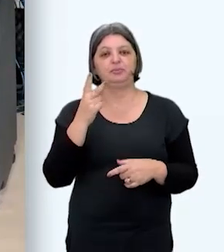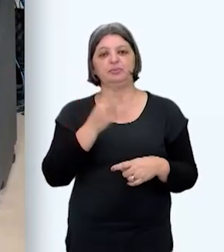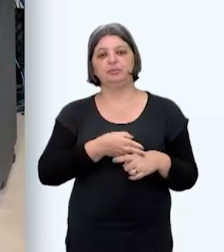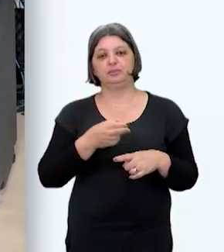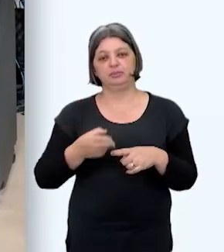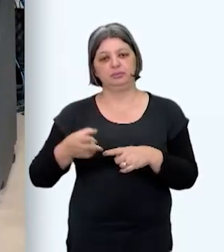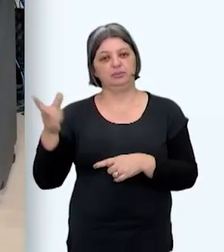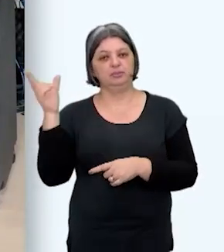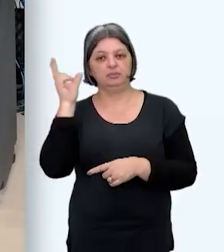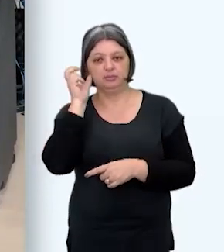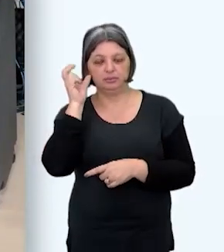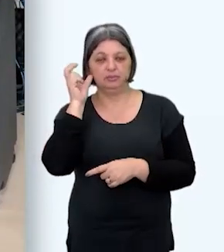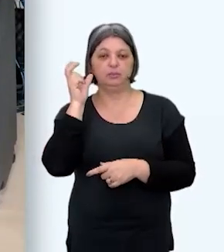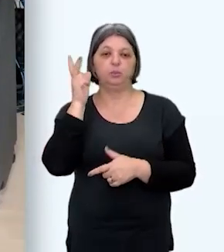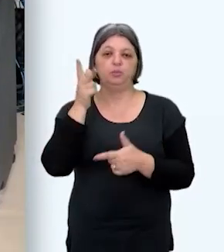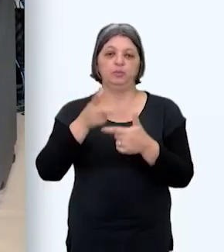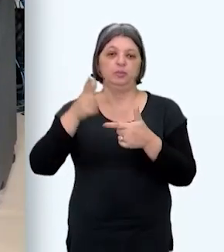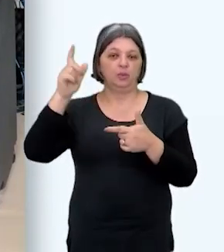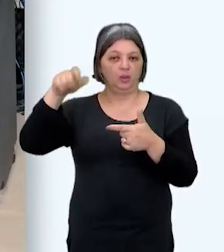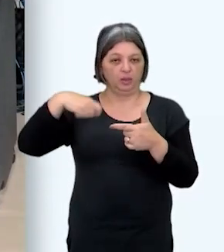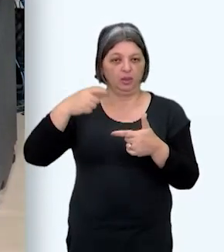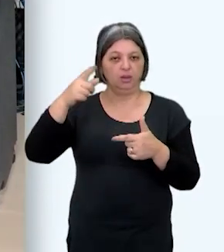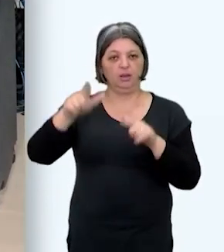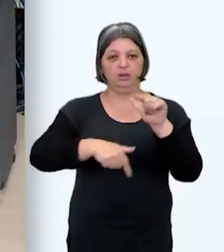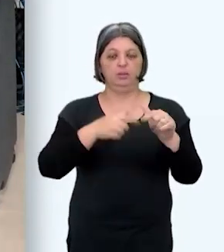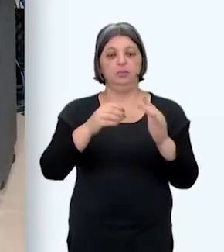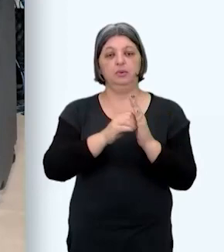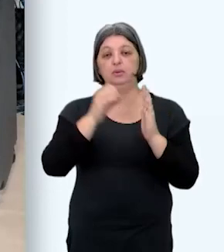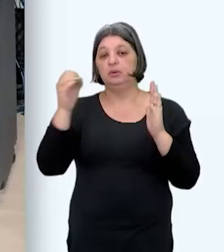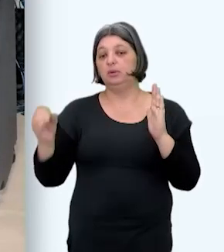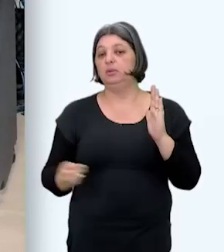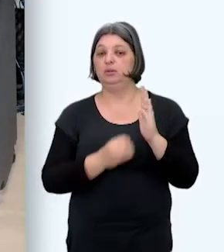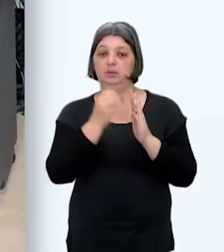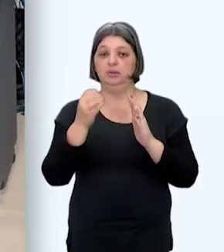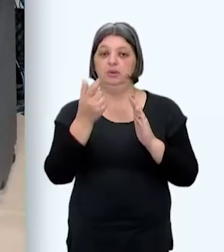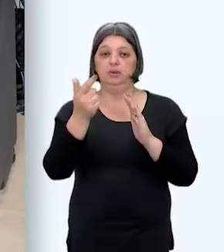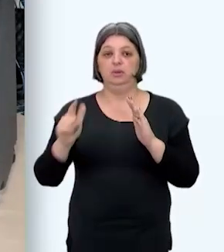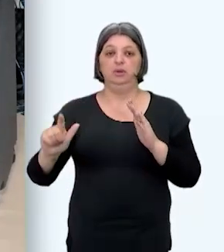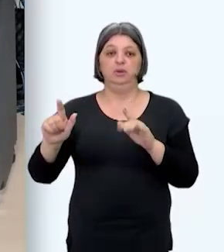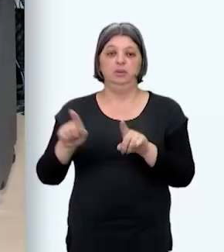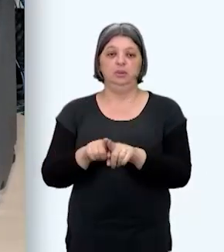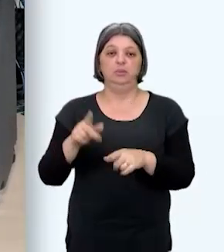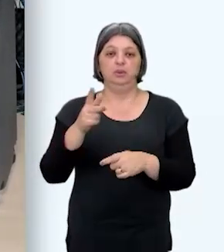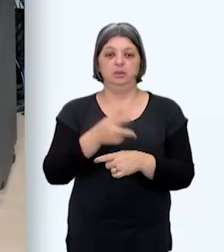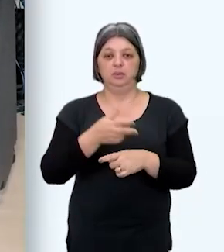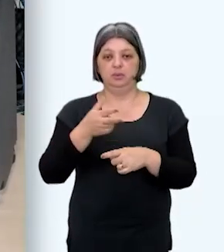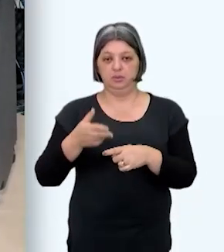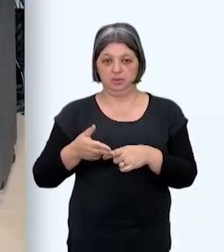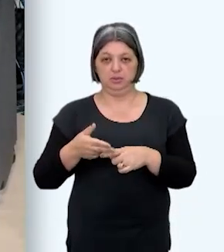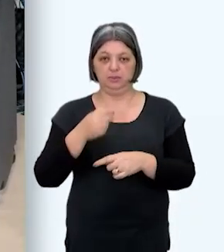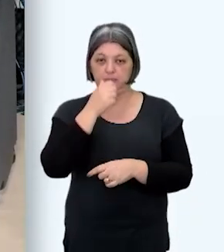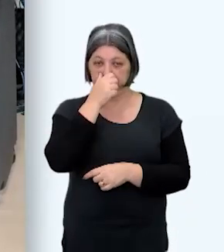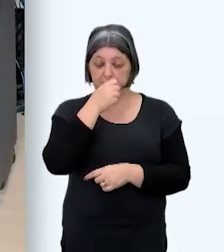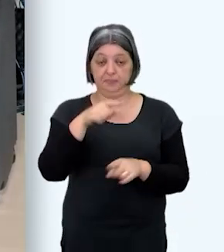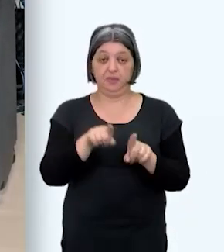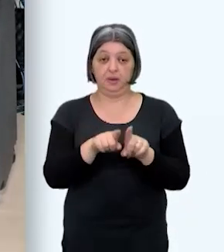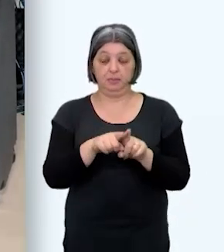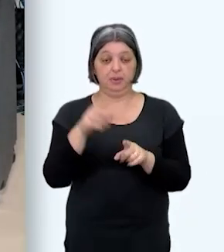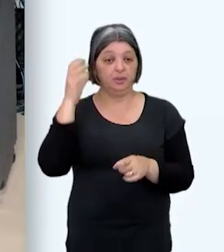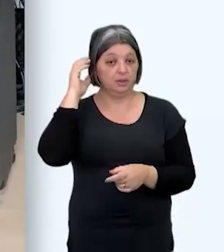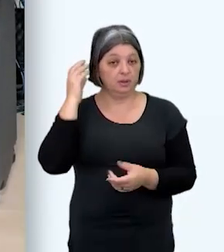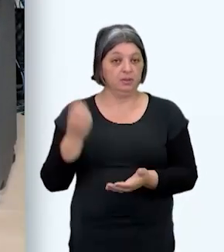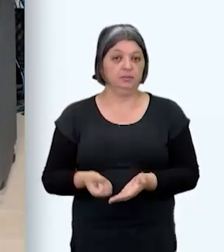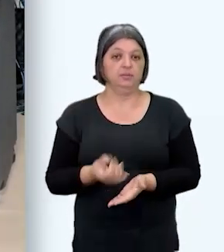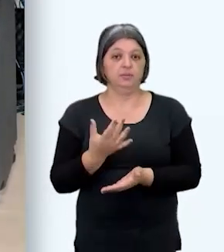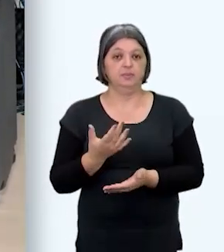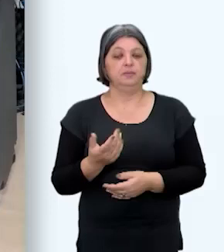áudio e vídeo, trabalho aqui na CMSP, trabalho na produtora, onde eu faço um podcast e espero